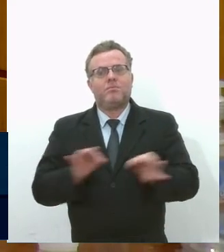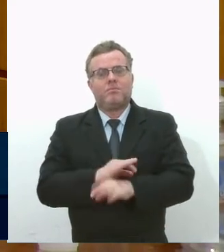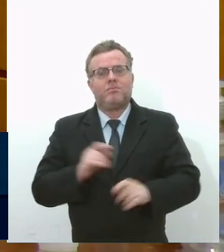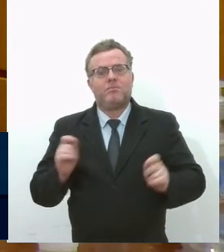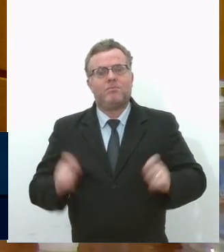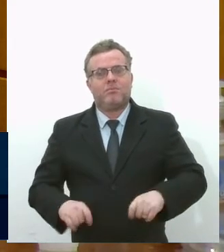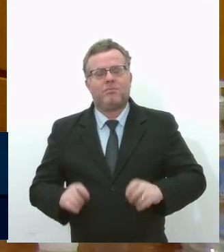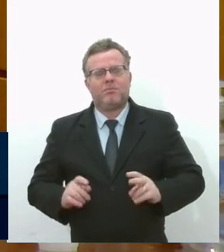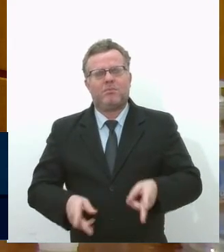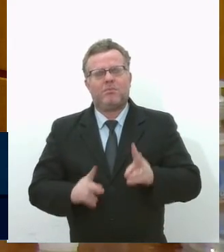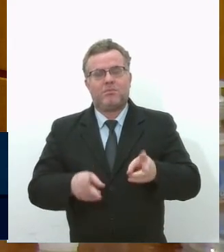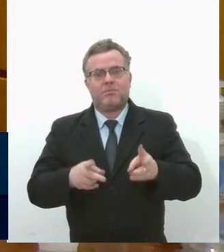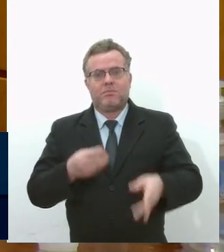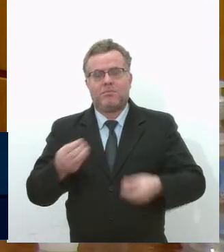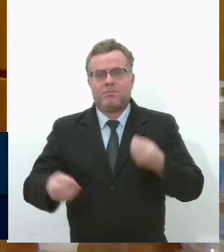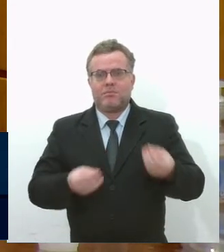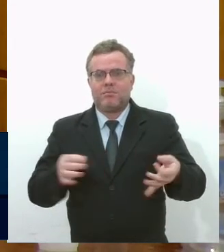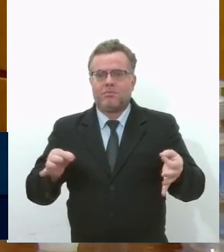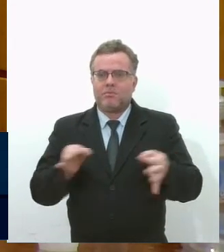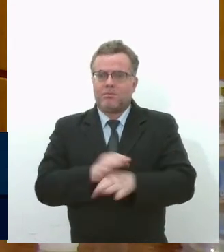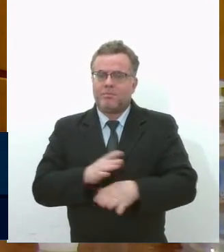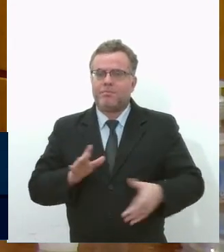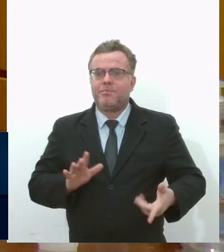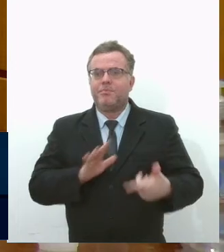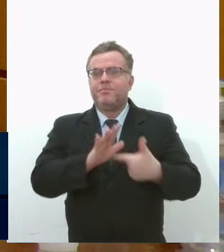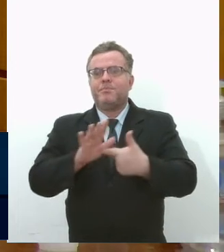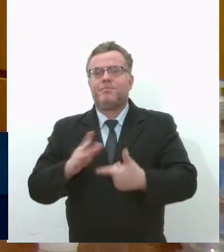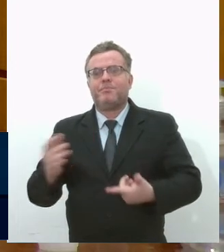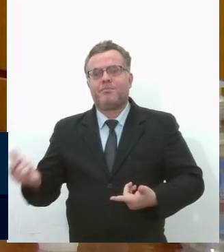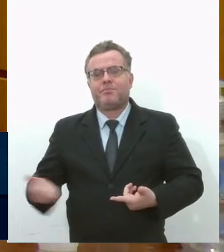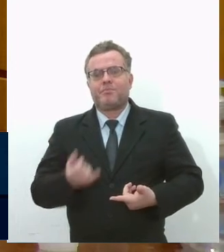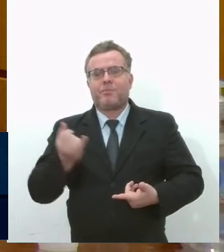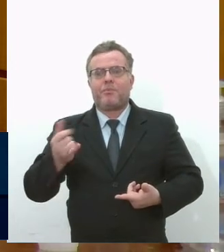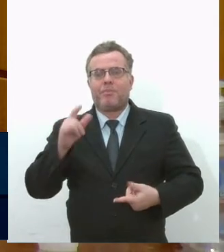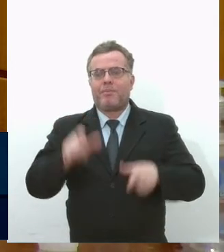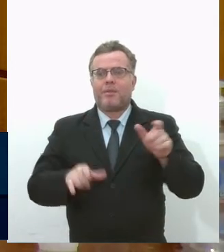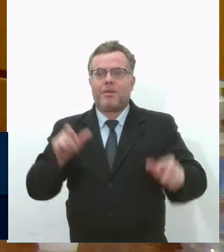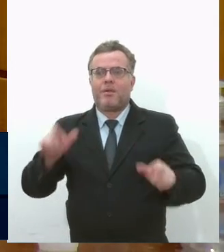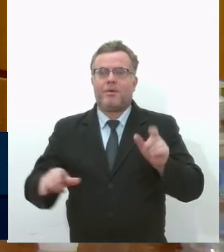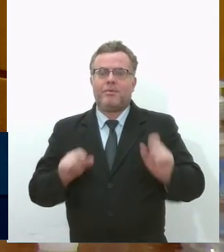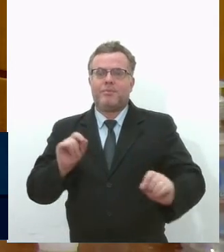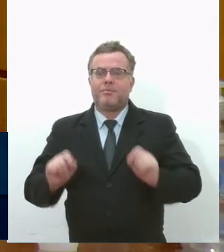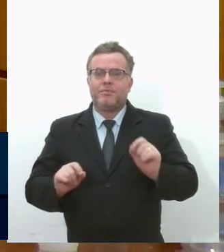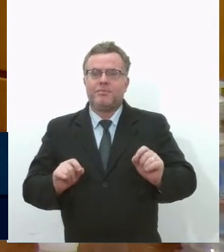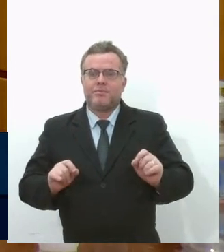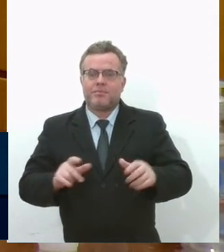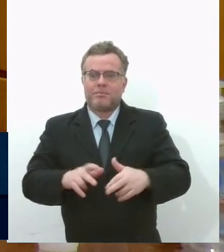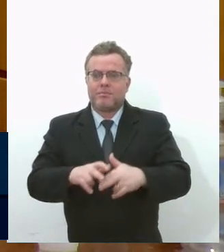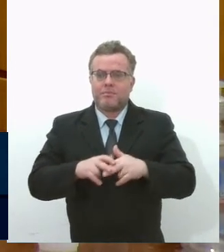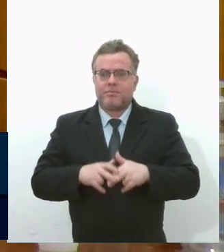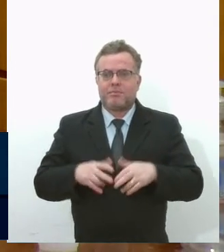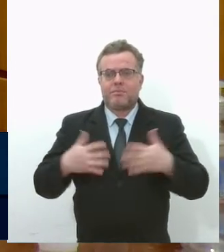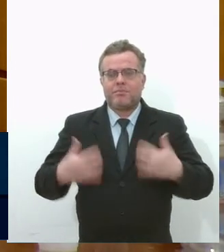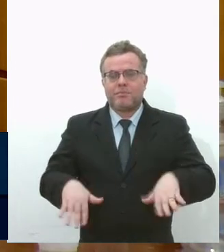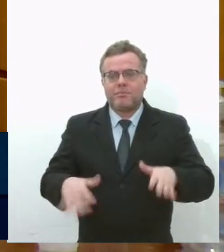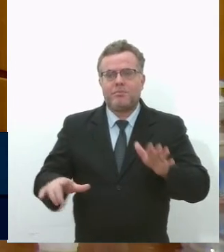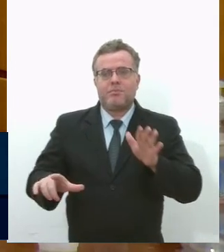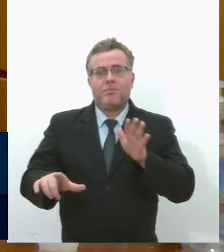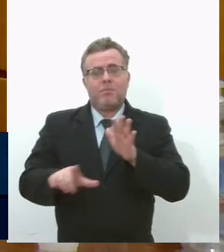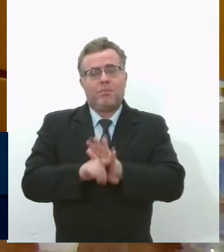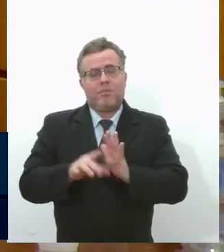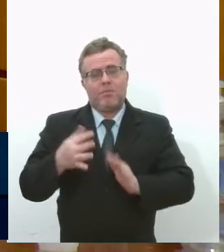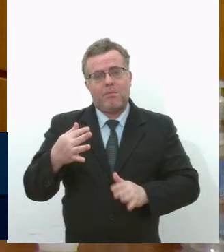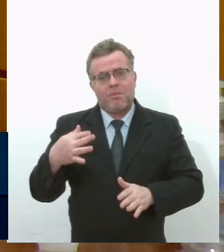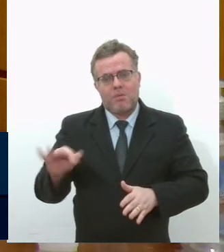empate, favorece o contribuinte. Isso é o que diz a lei federal